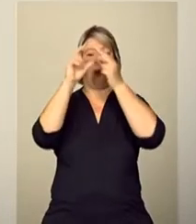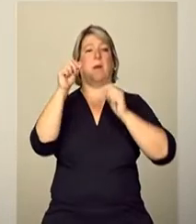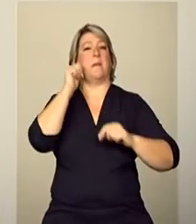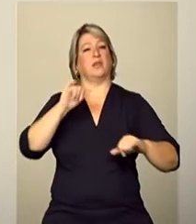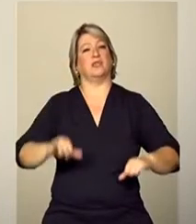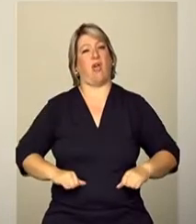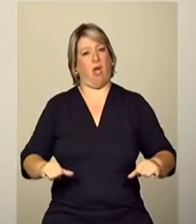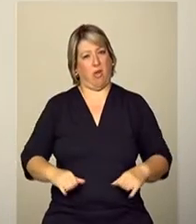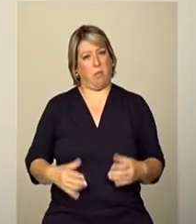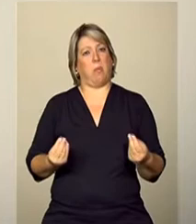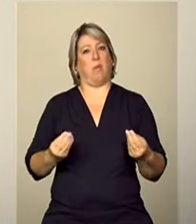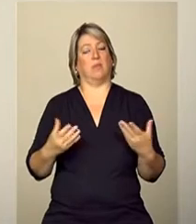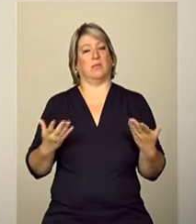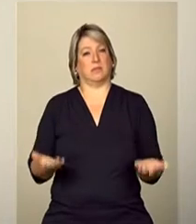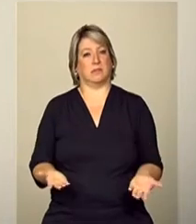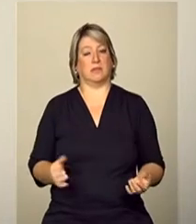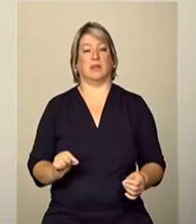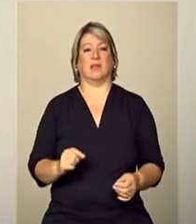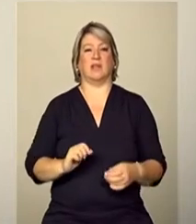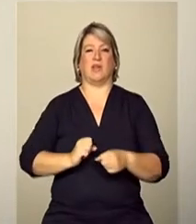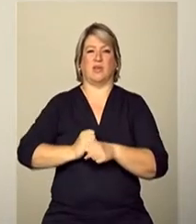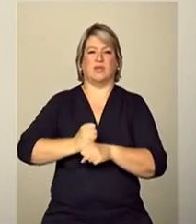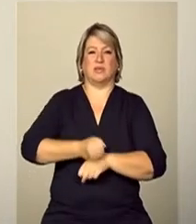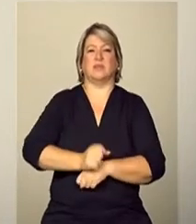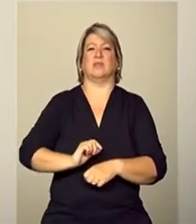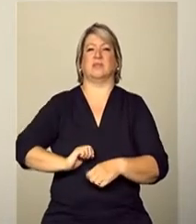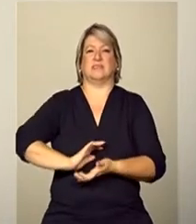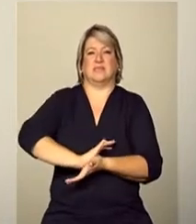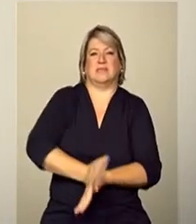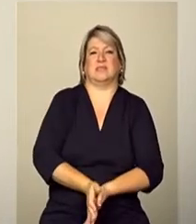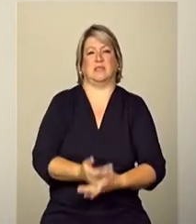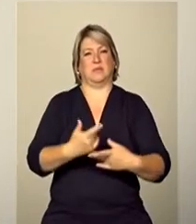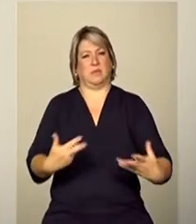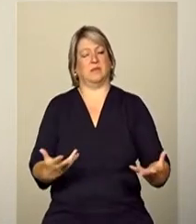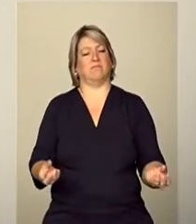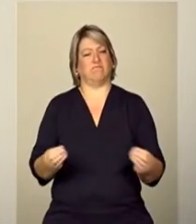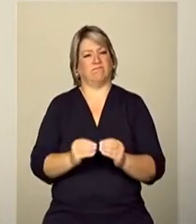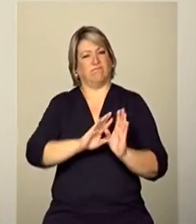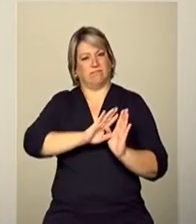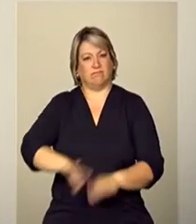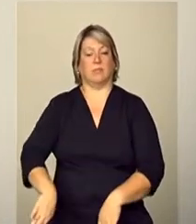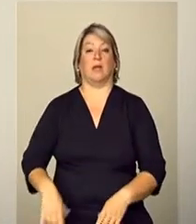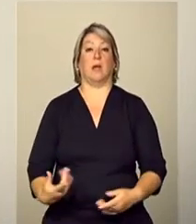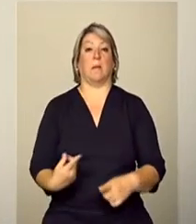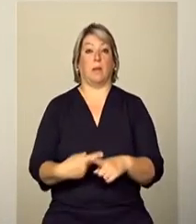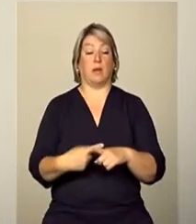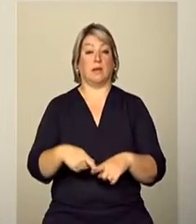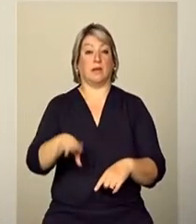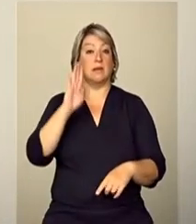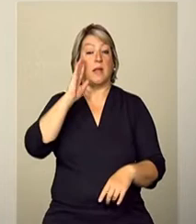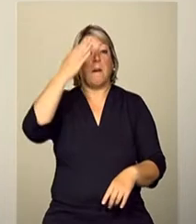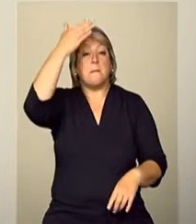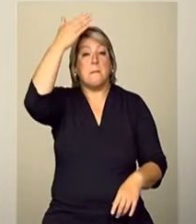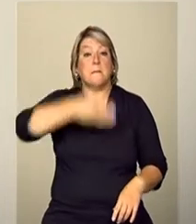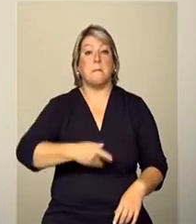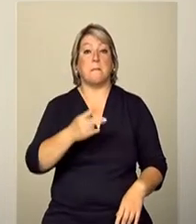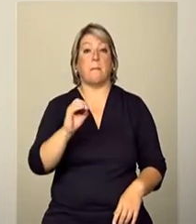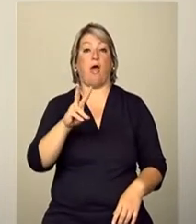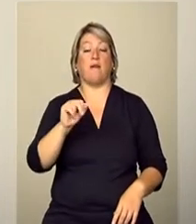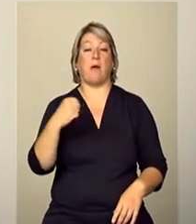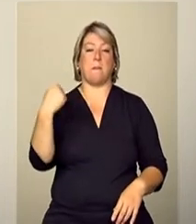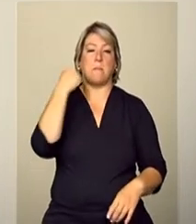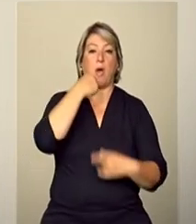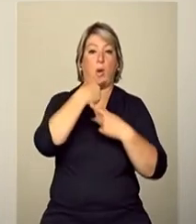sofreu humilhações acrescenta humilhação a outra coisa importante é que a coleta de provas da agressão